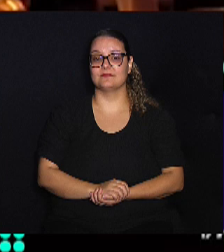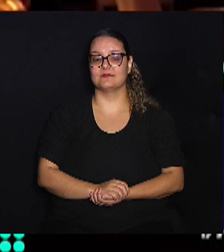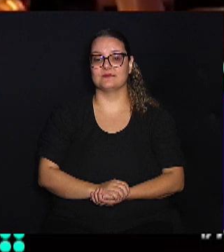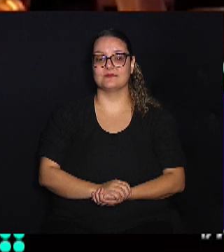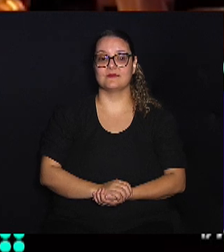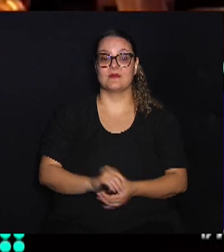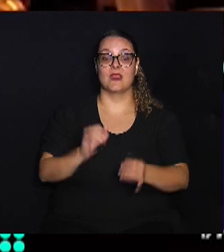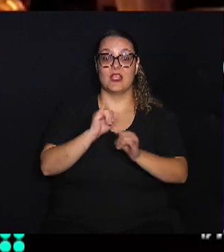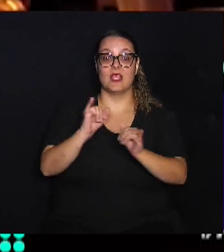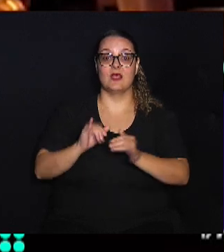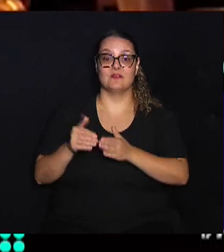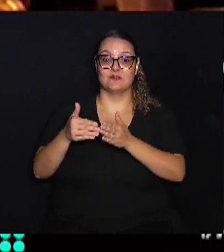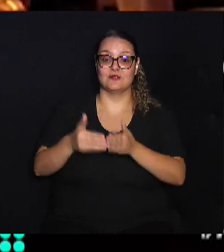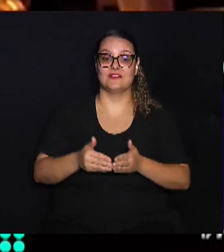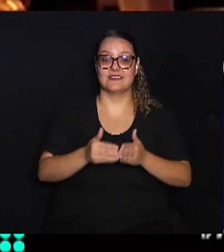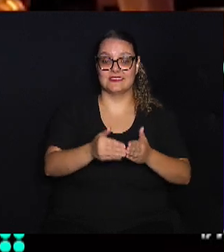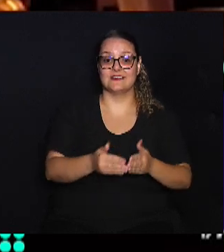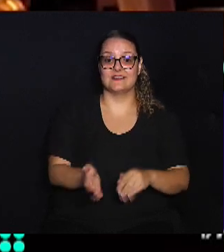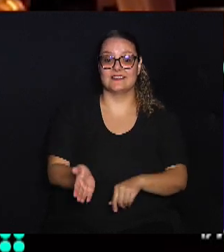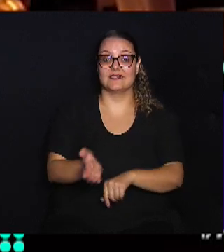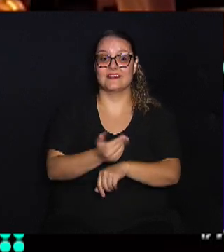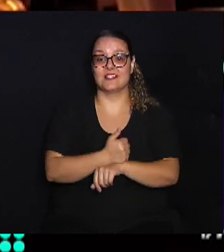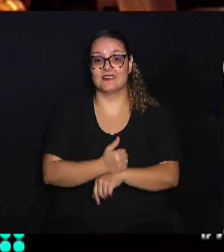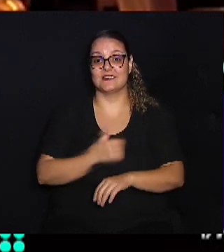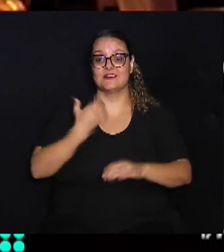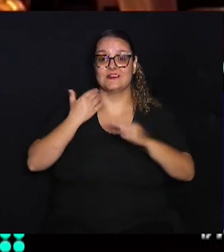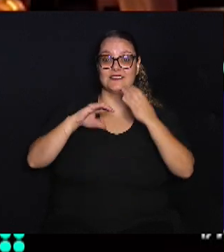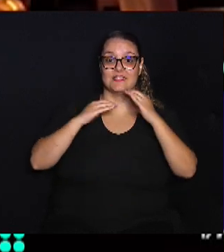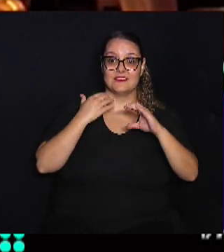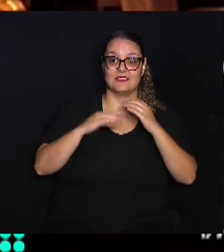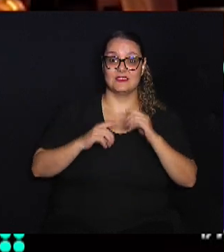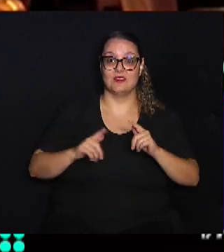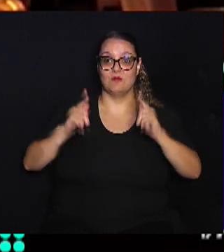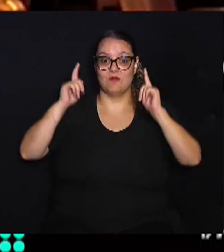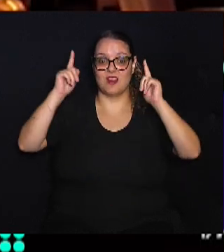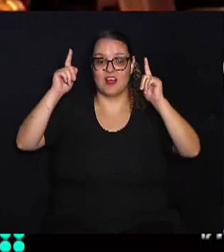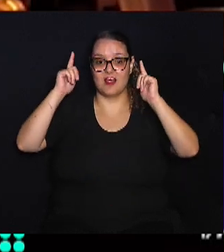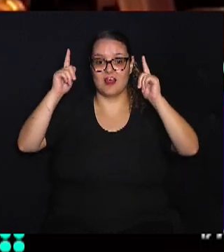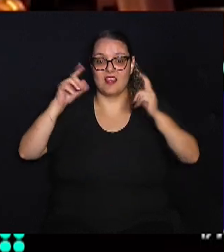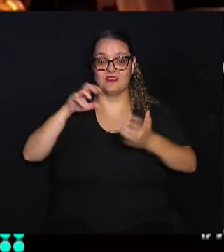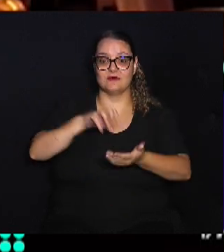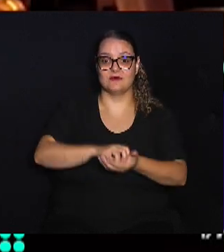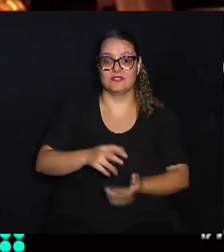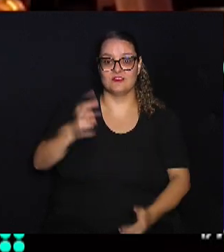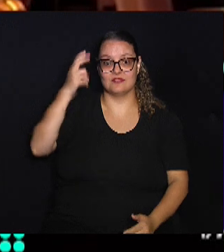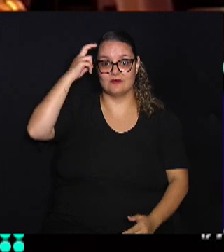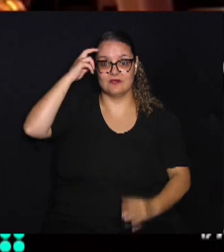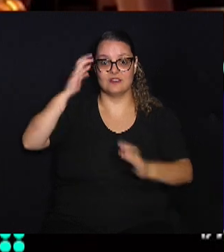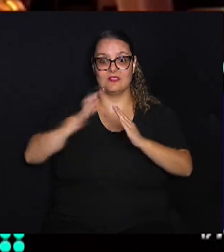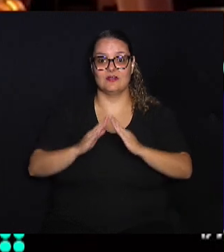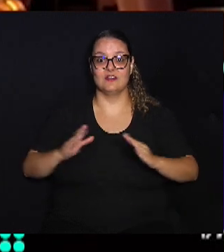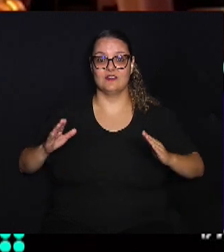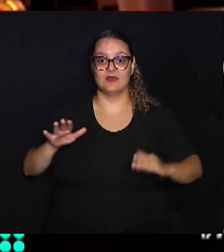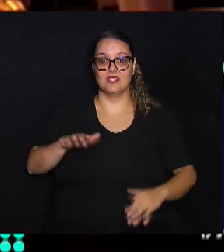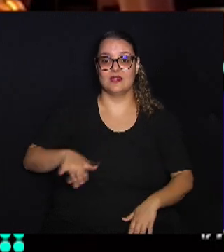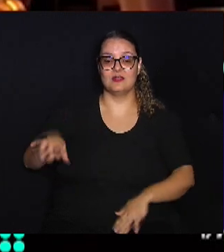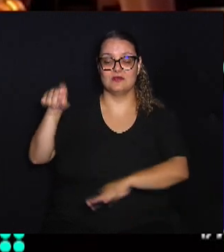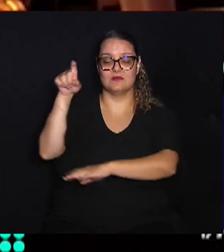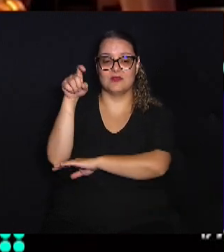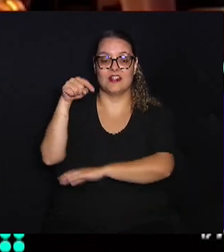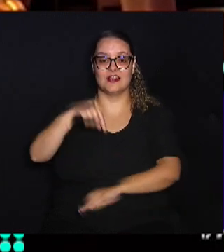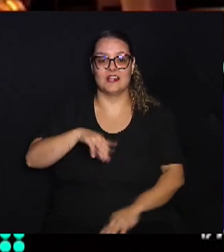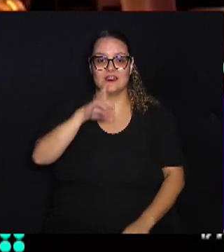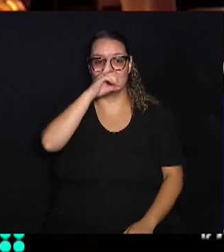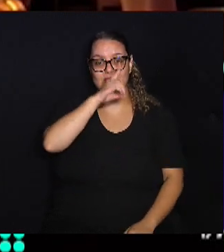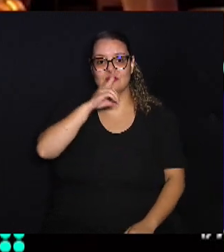Aviso aos navegantes antecedentes das canções de protesto no Centro Cultural Casarão, em Barão Geraldo. Será neste